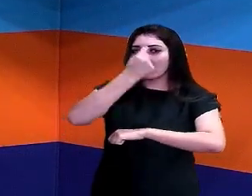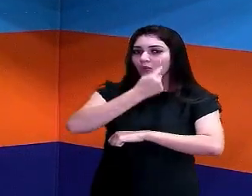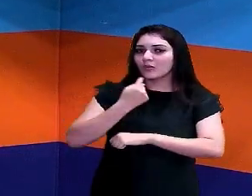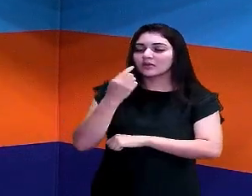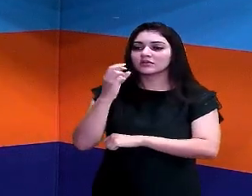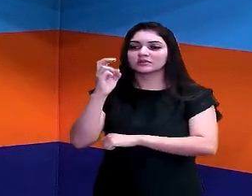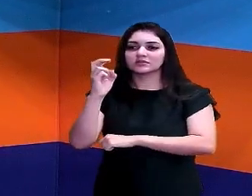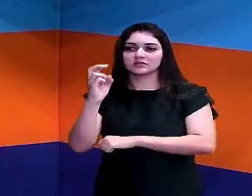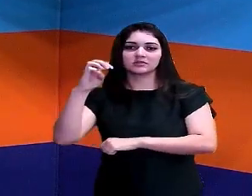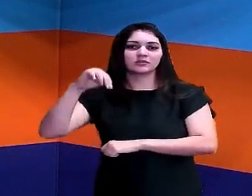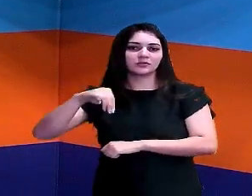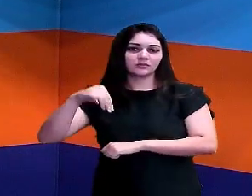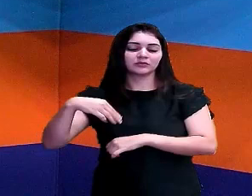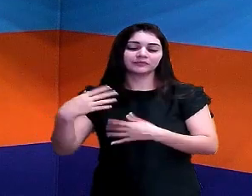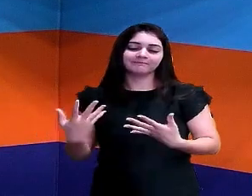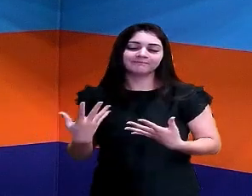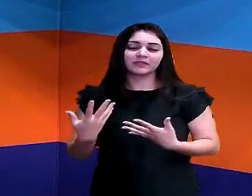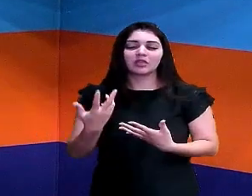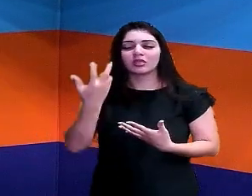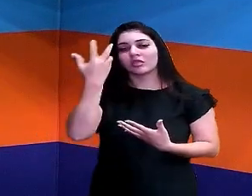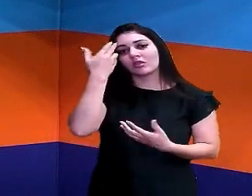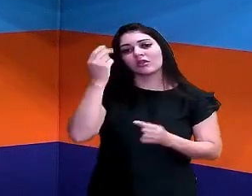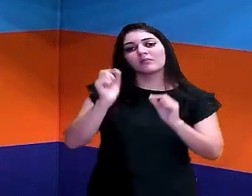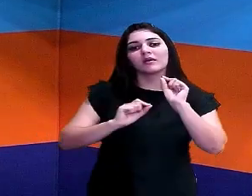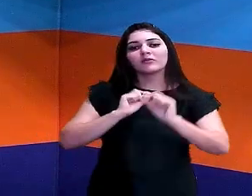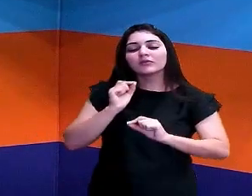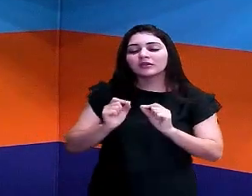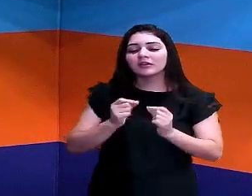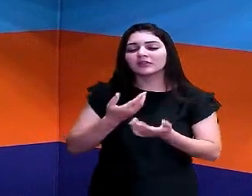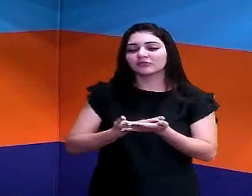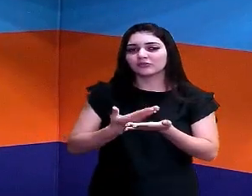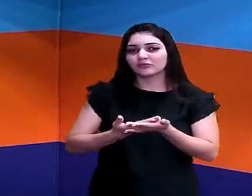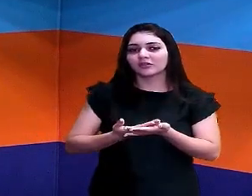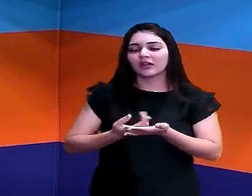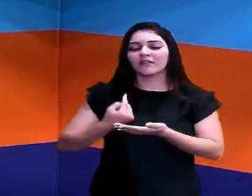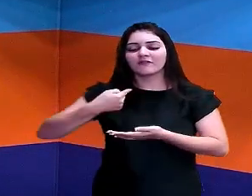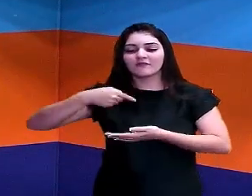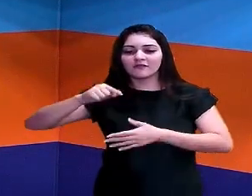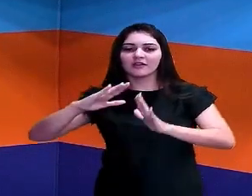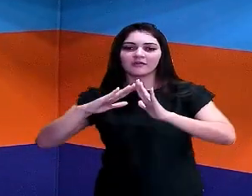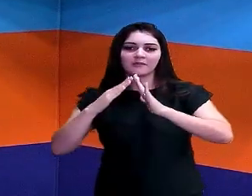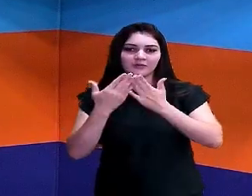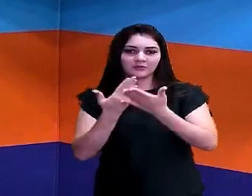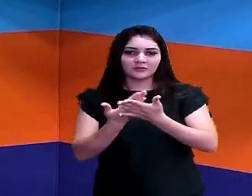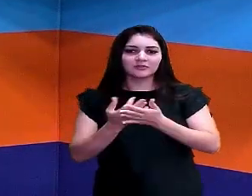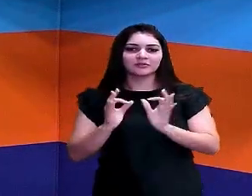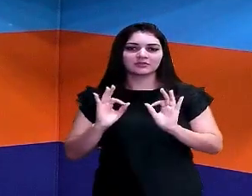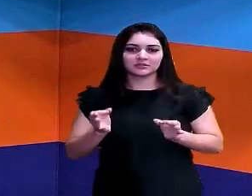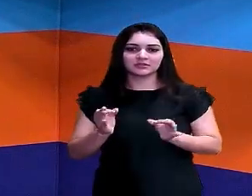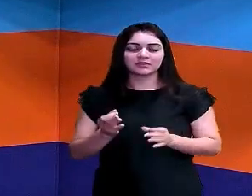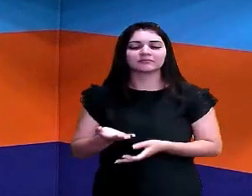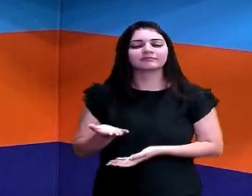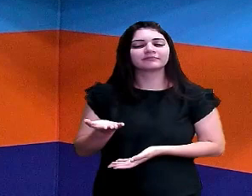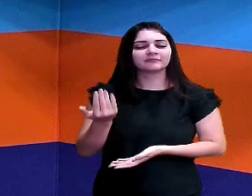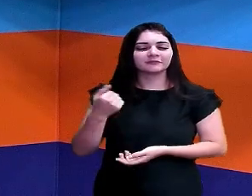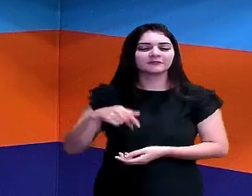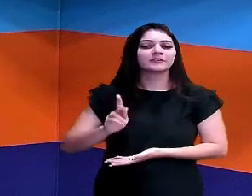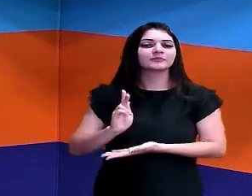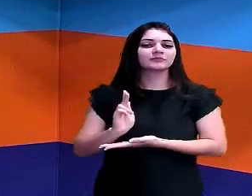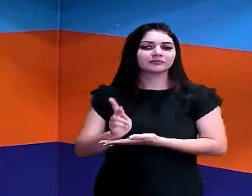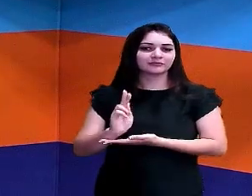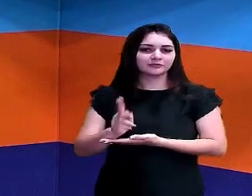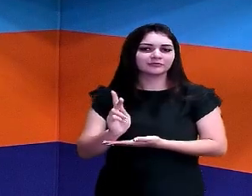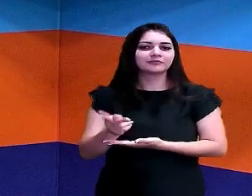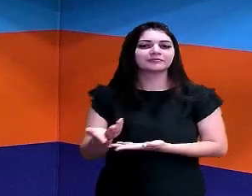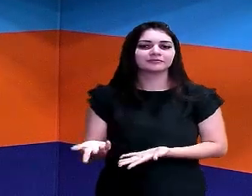minutos. Normalmente, né, quem estuda de manhã é o horário de ir para a escola, tá certo? Então, vamos continuar.